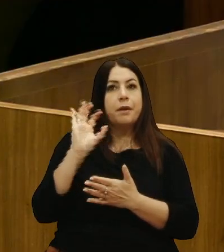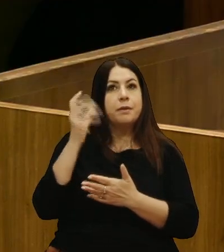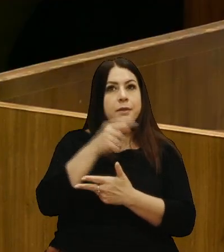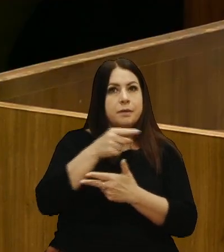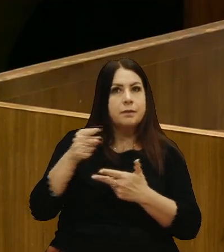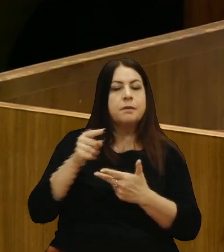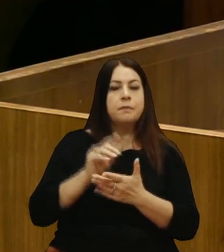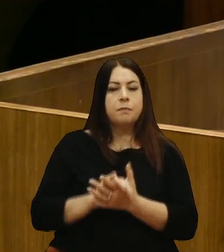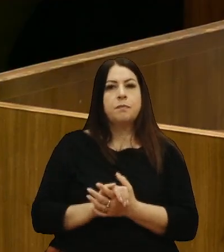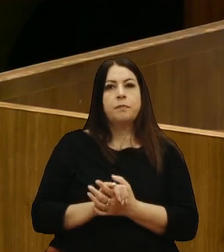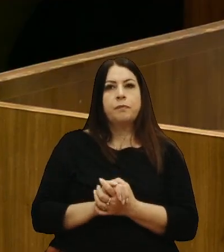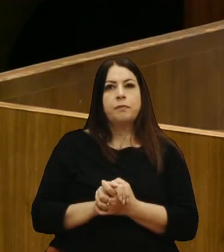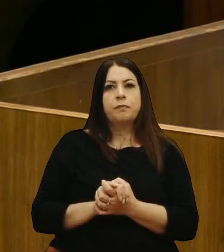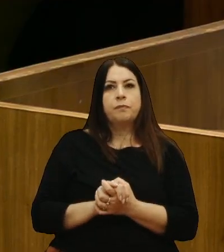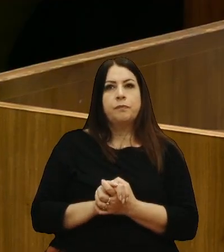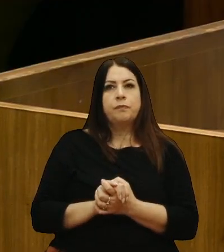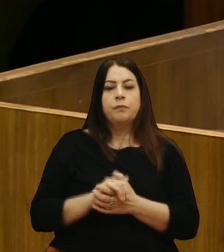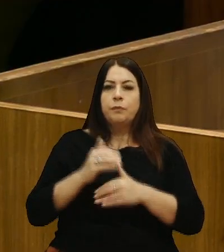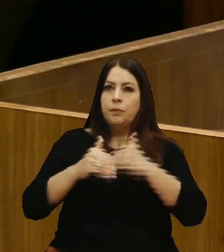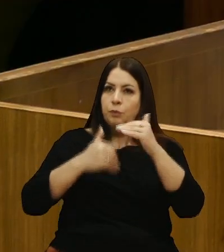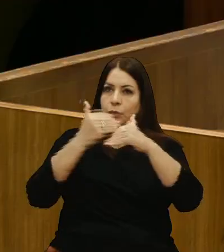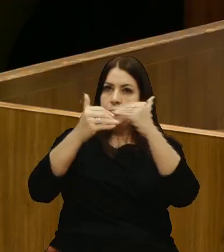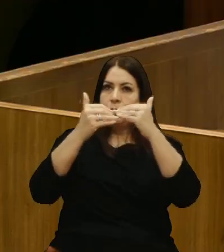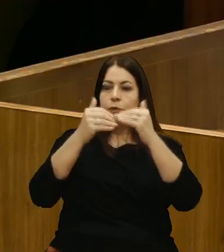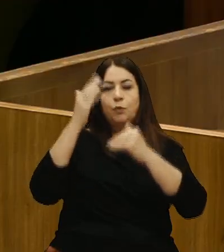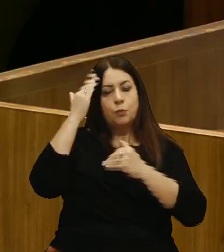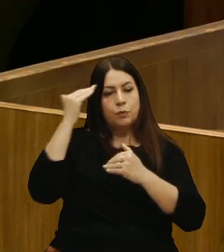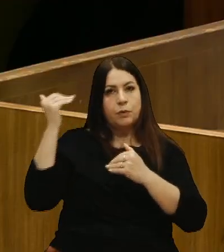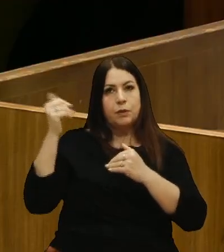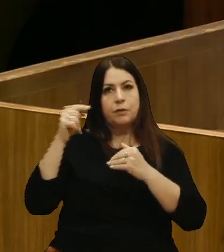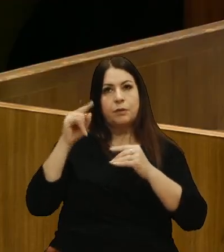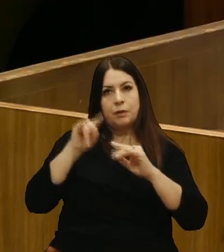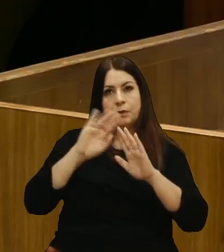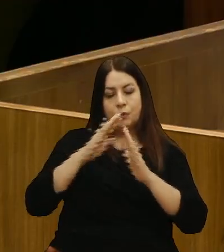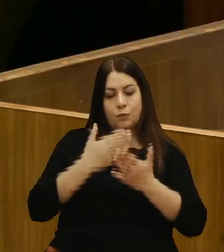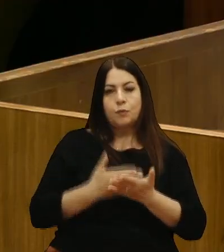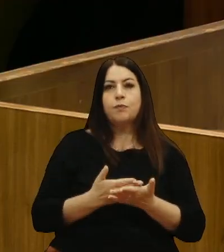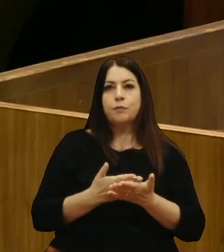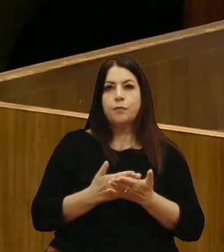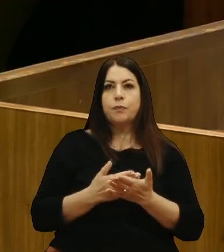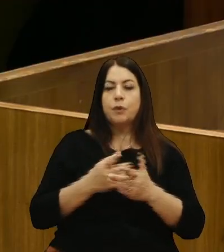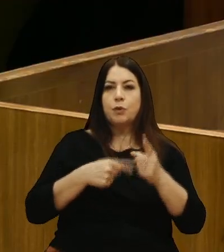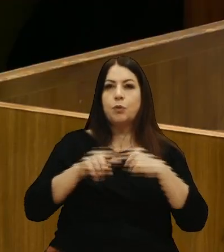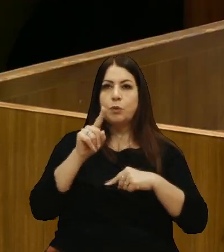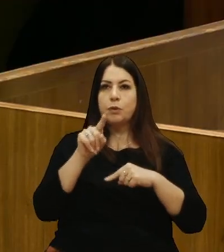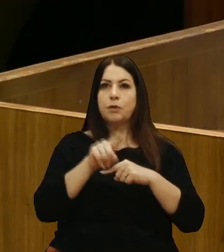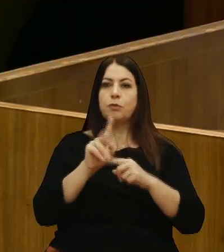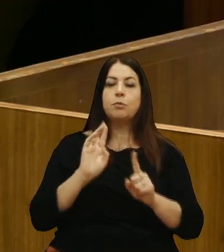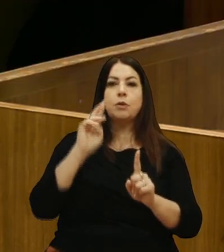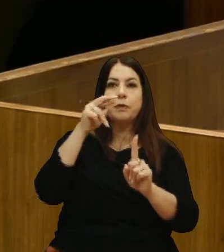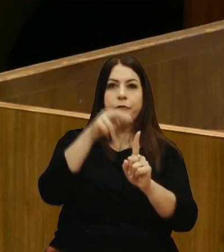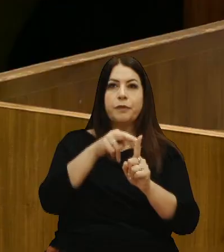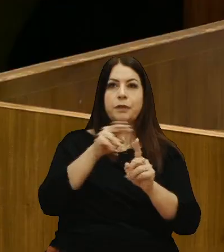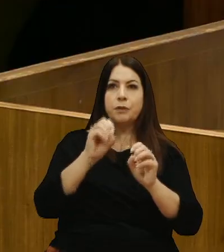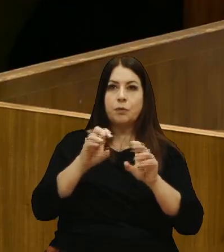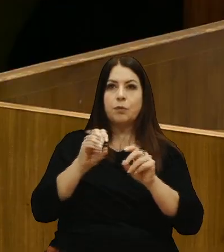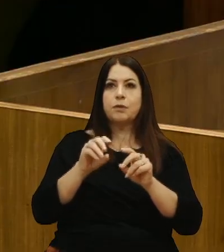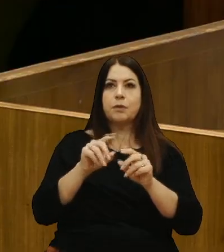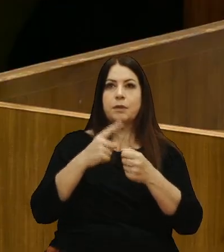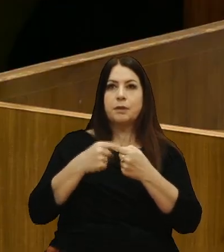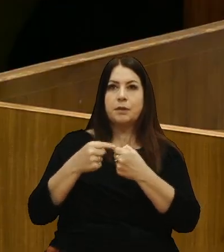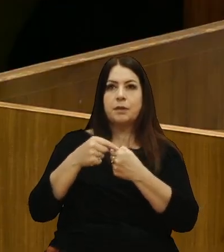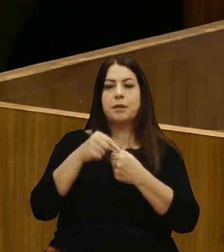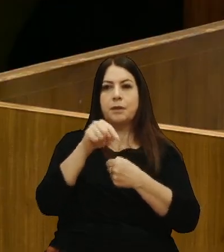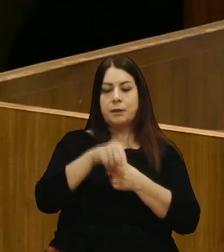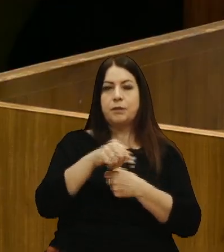decisivamente para o crescimento e o sucesso da instituição, tornando-a uma referência em educação na cidade de